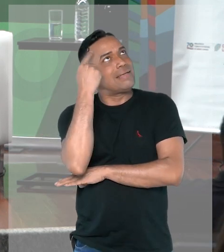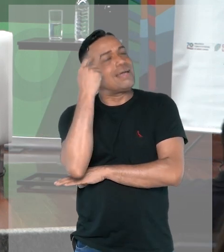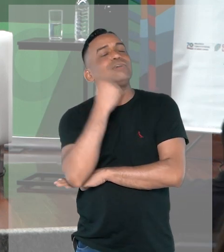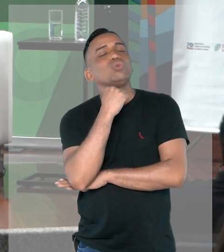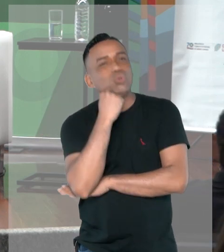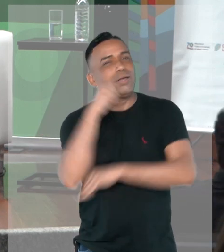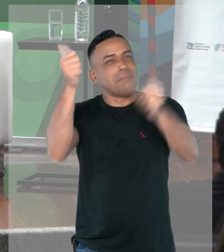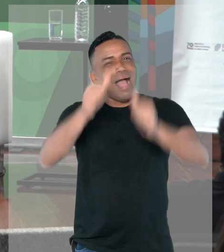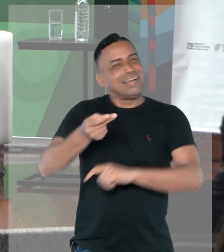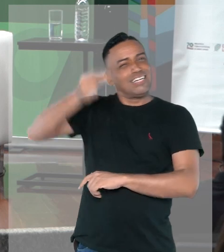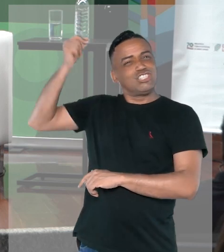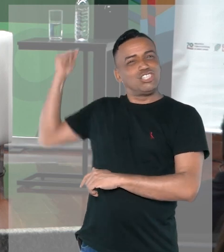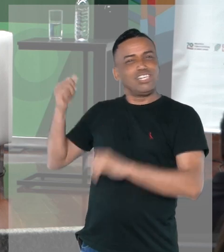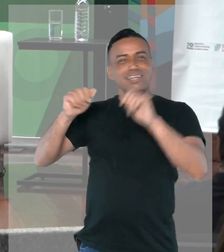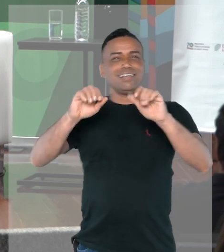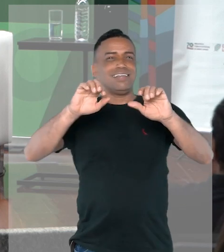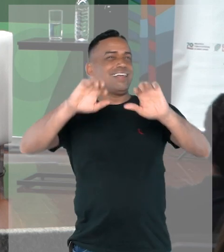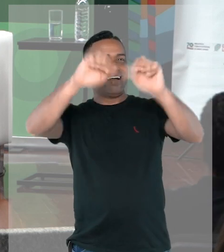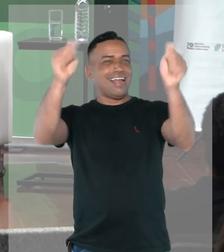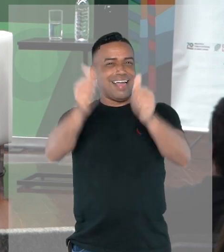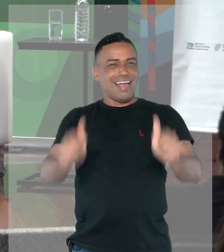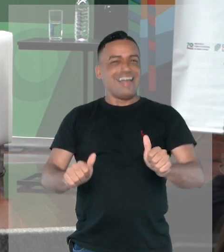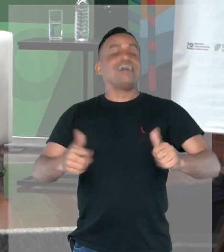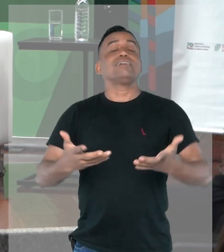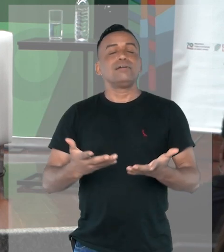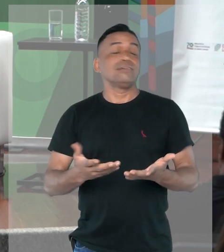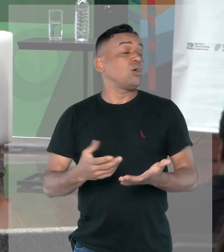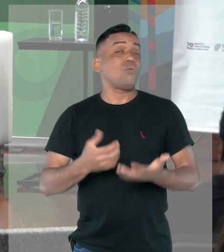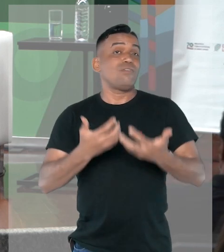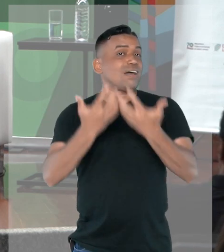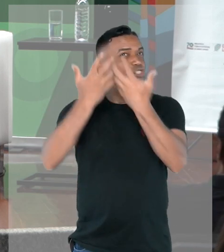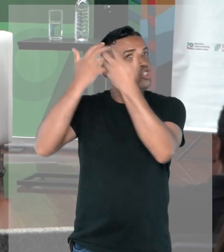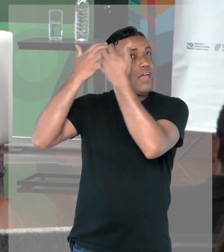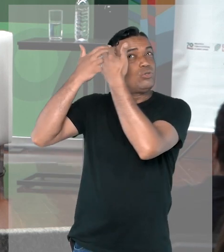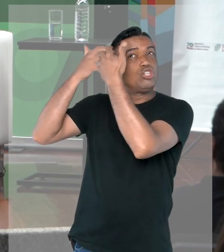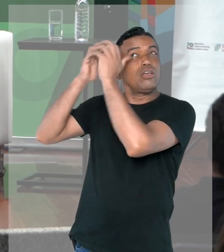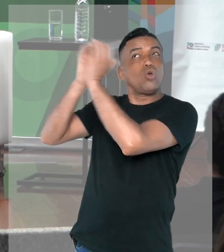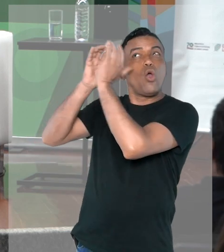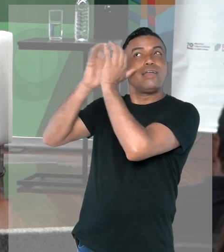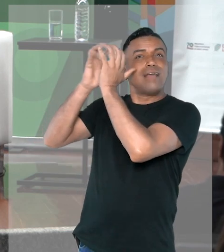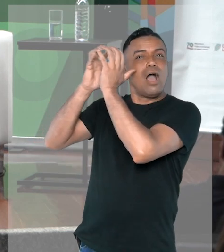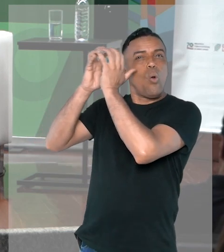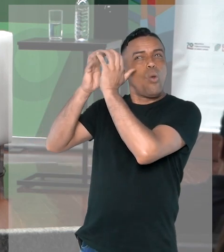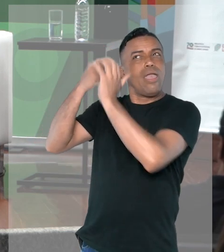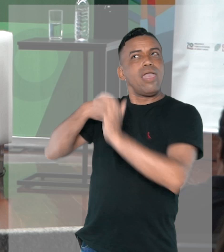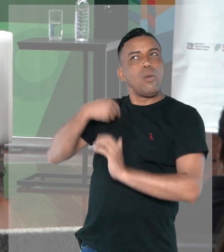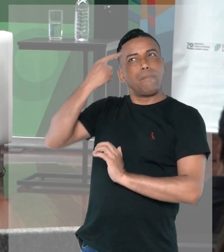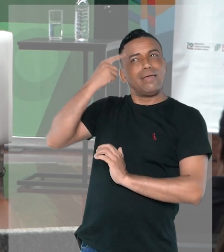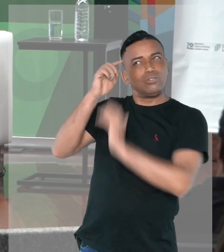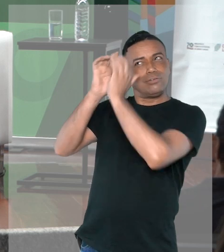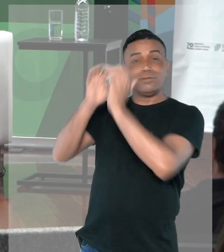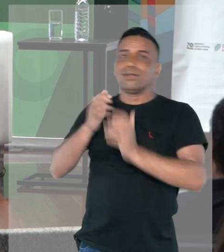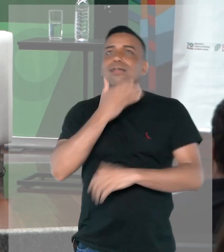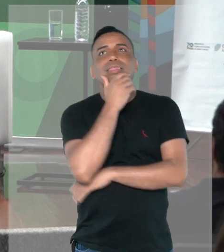A gente fala que existem várias maneiras de cognição. Uma é a cognição intelectual, que eu penso, né, e continuo